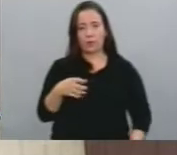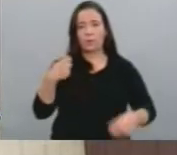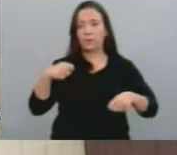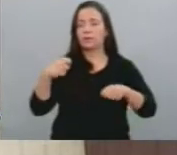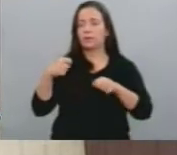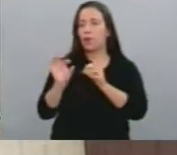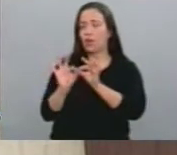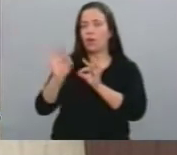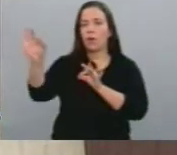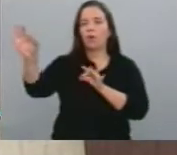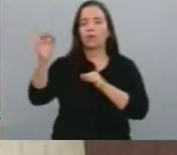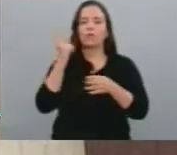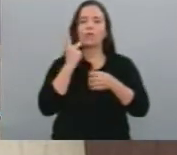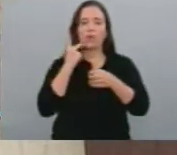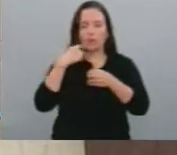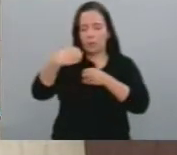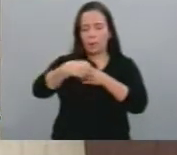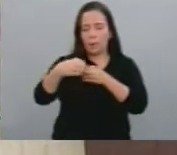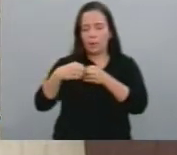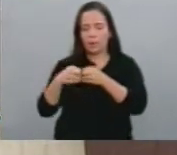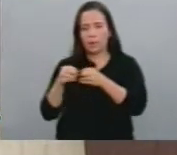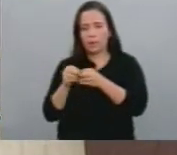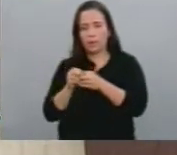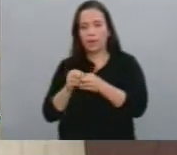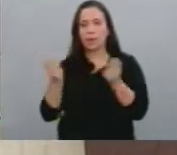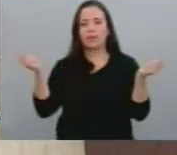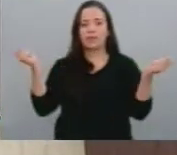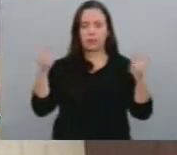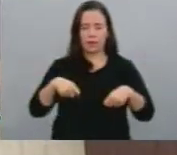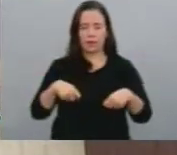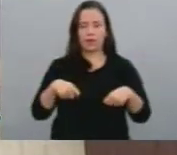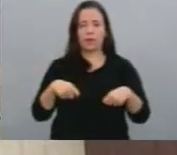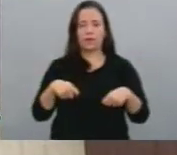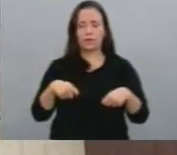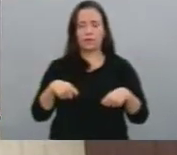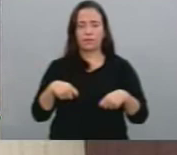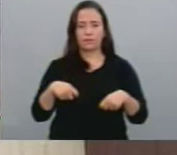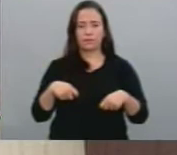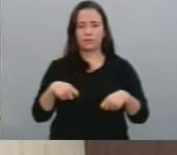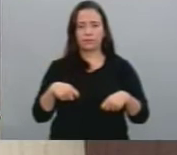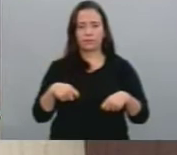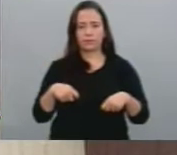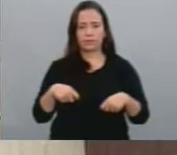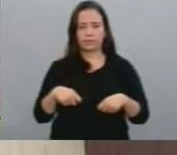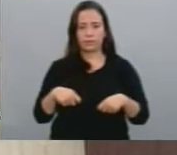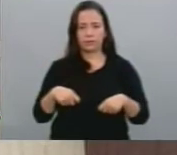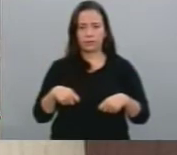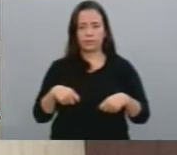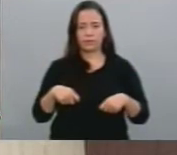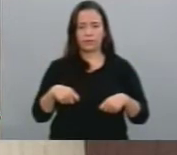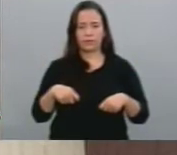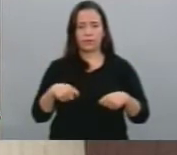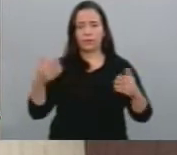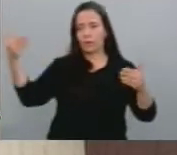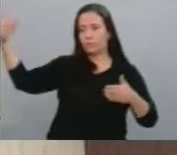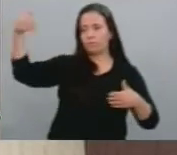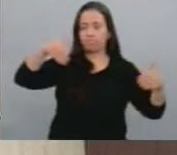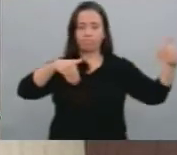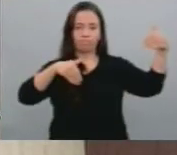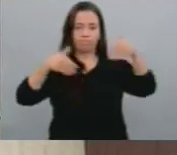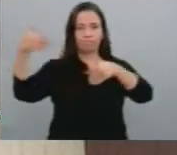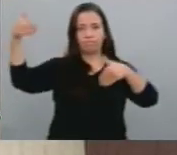região metropolitana, com capacidade, de fato, de ser um terminal de